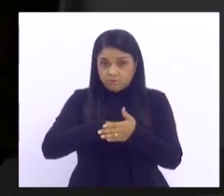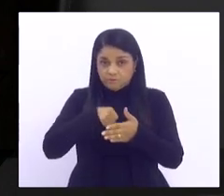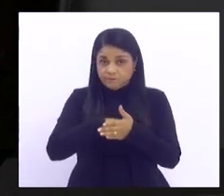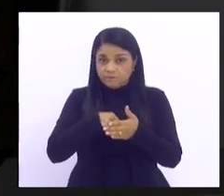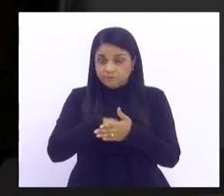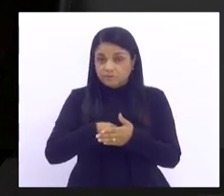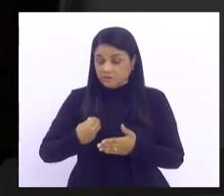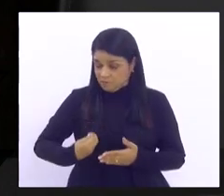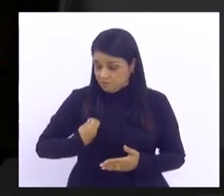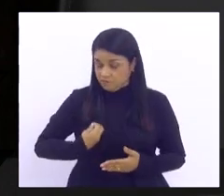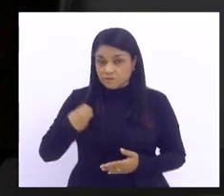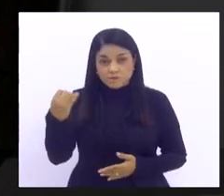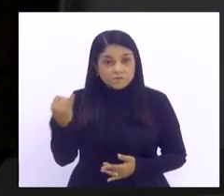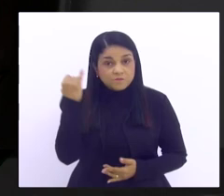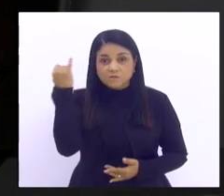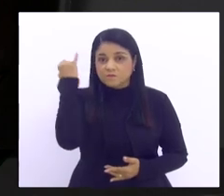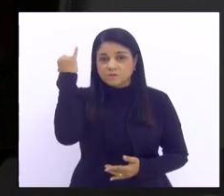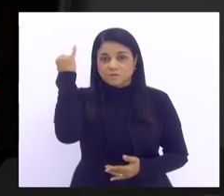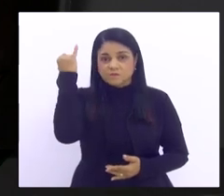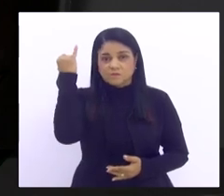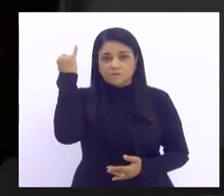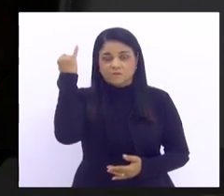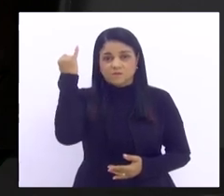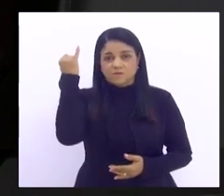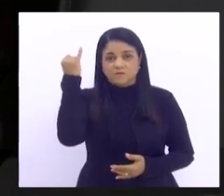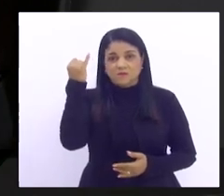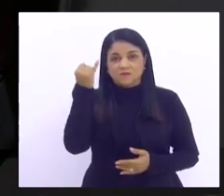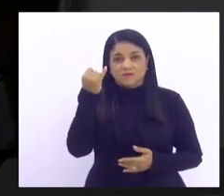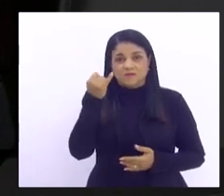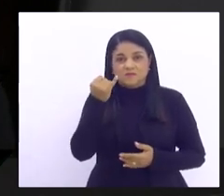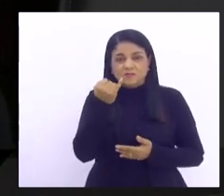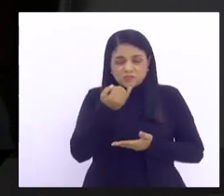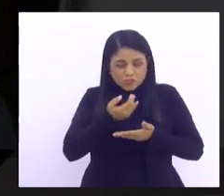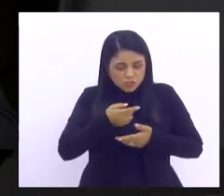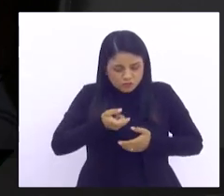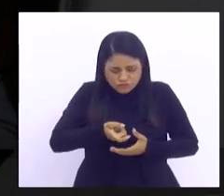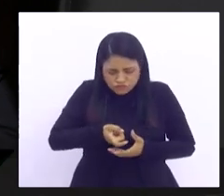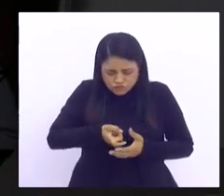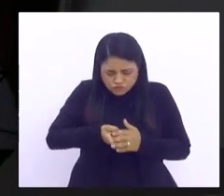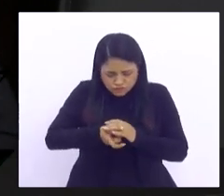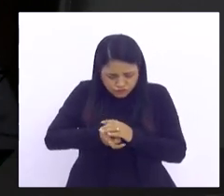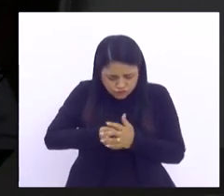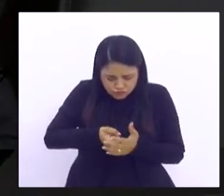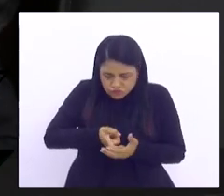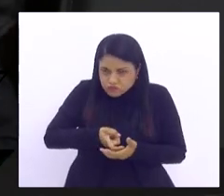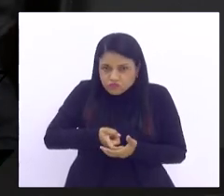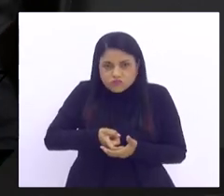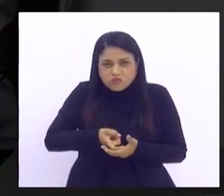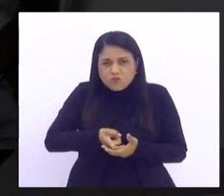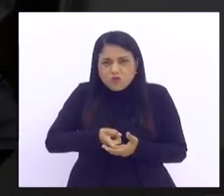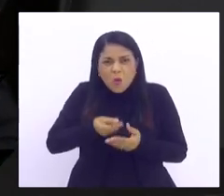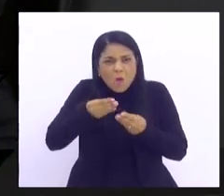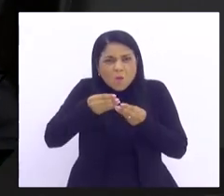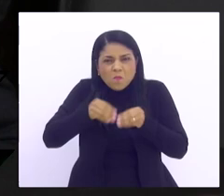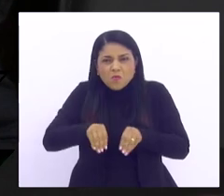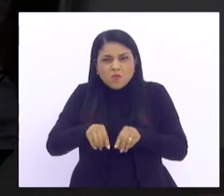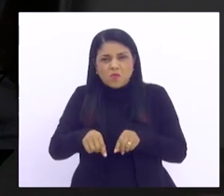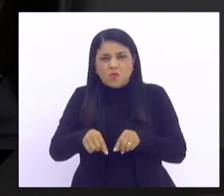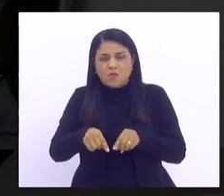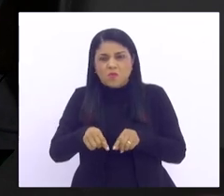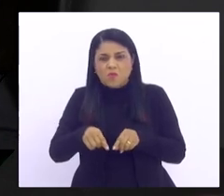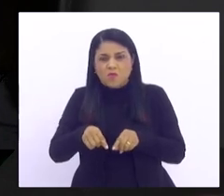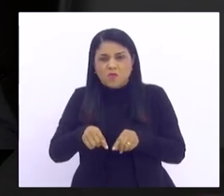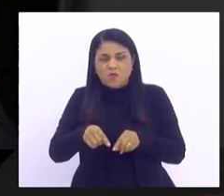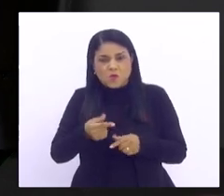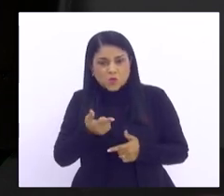A vida importa. Esta criança não pode ser penalizada pelo direito ou pelo pseudo-direito do